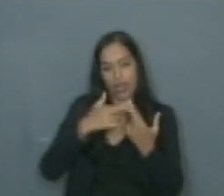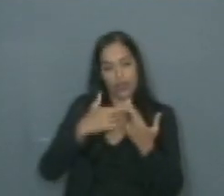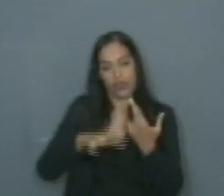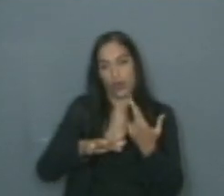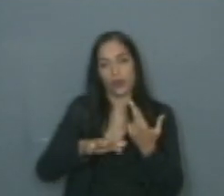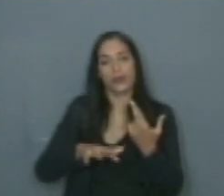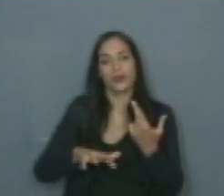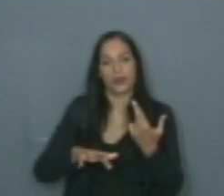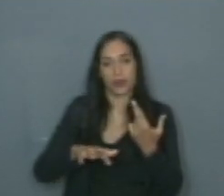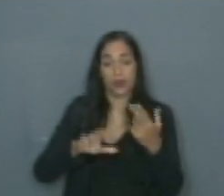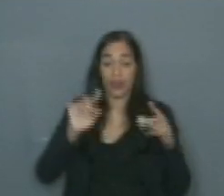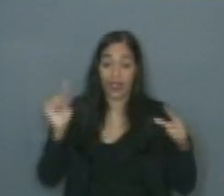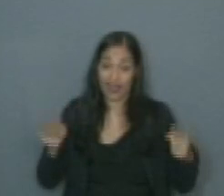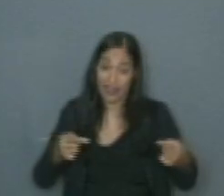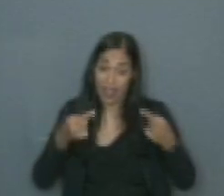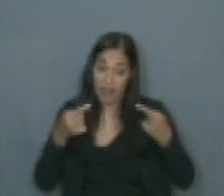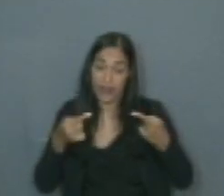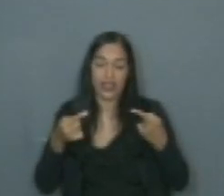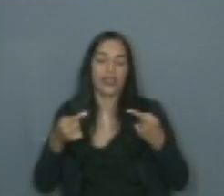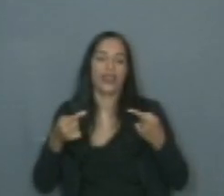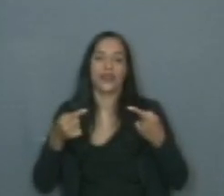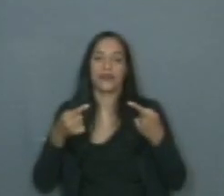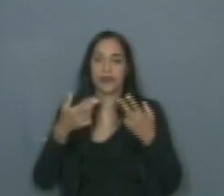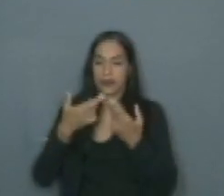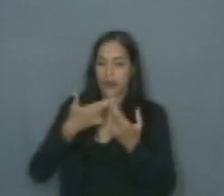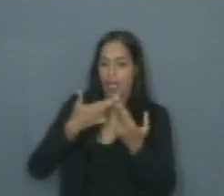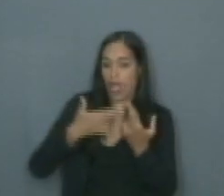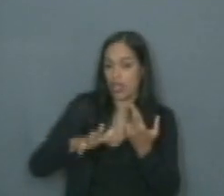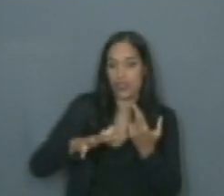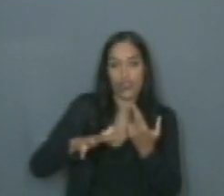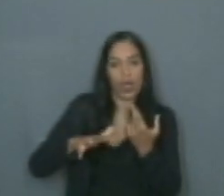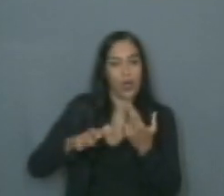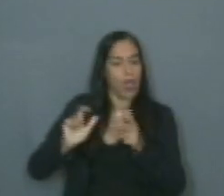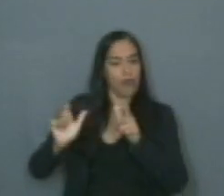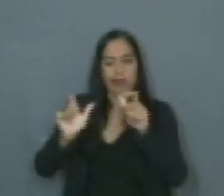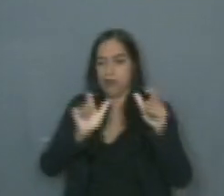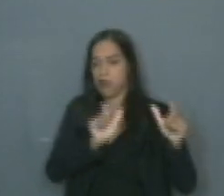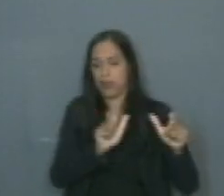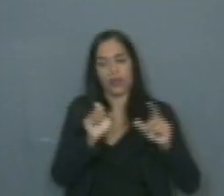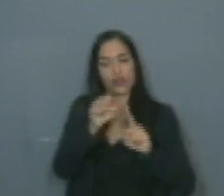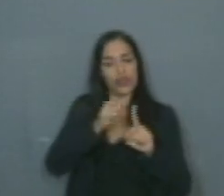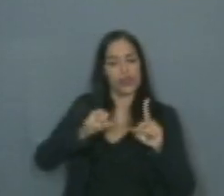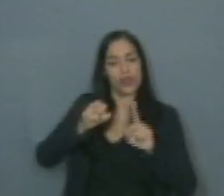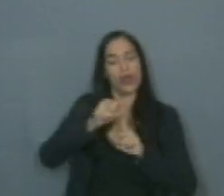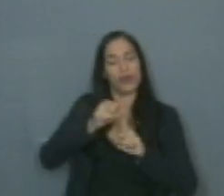E defender essa religião ou expressar essa religião em qualquer espaço.